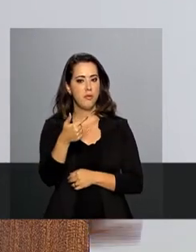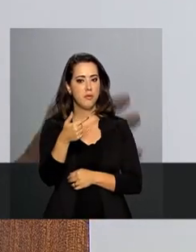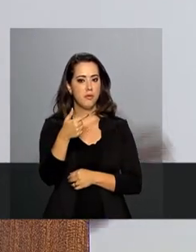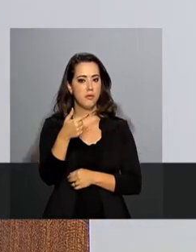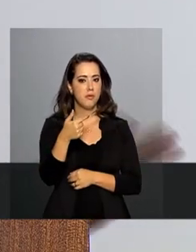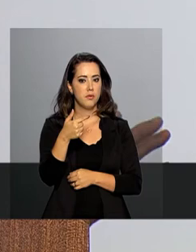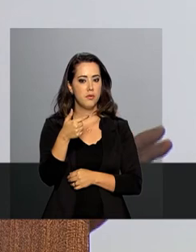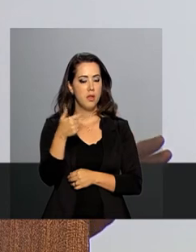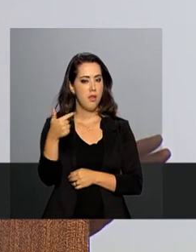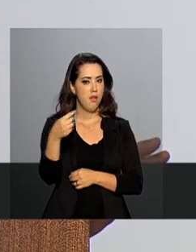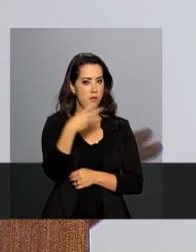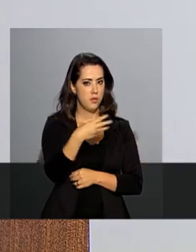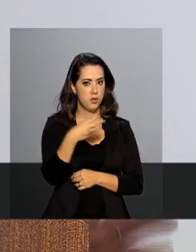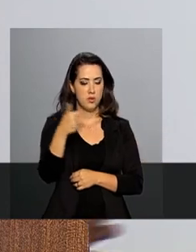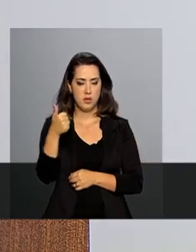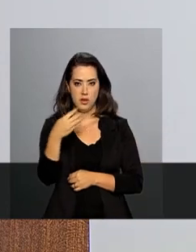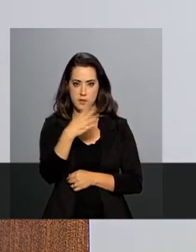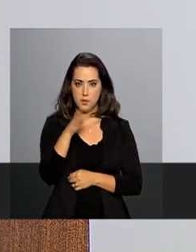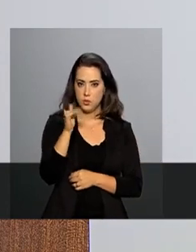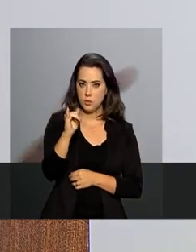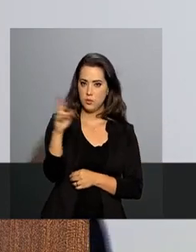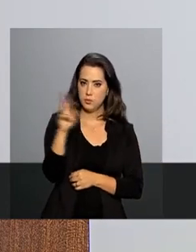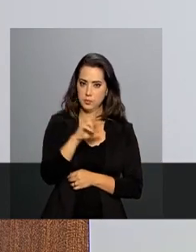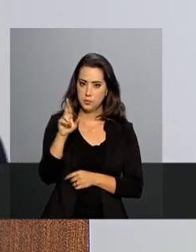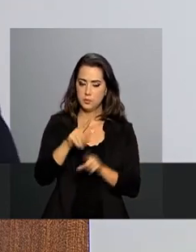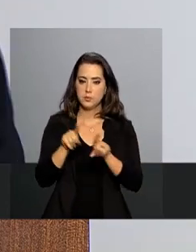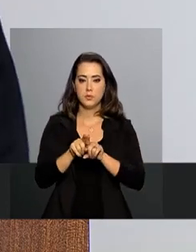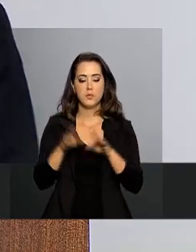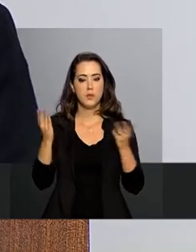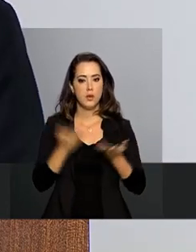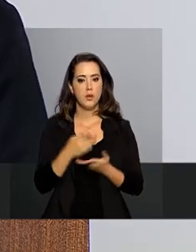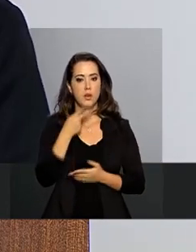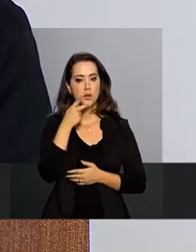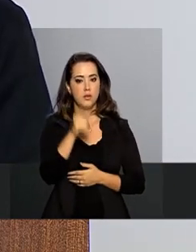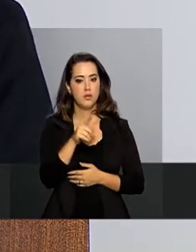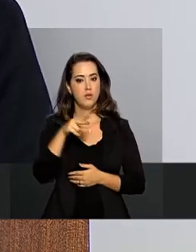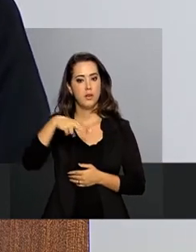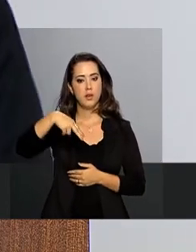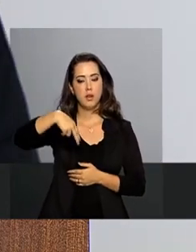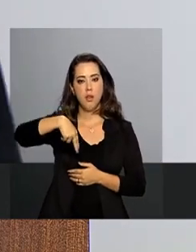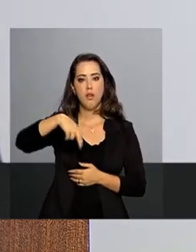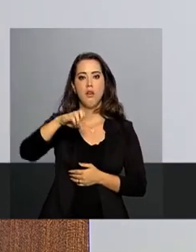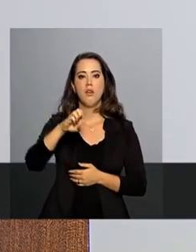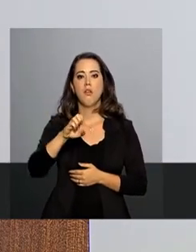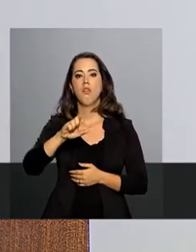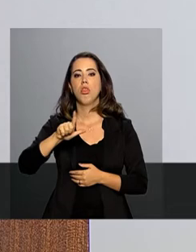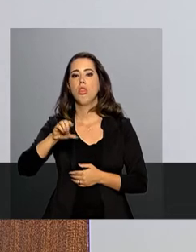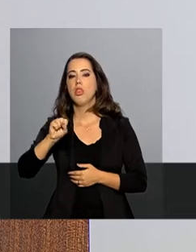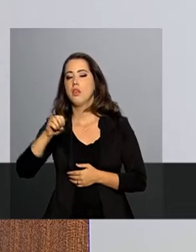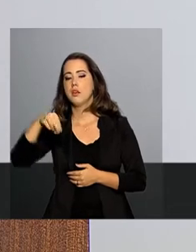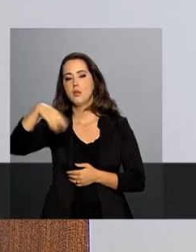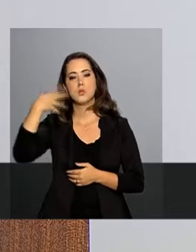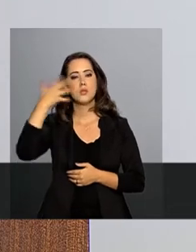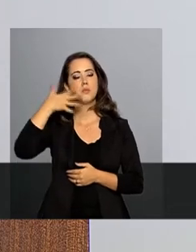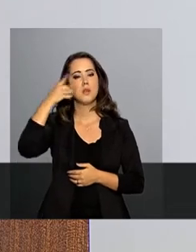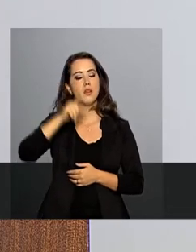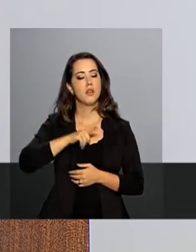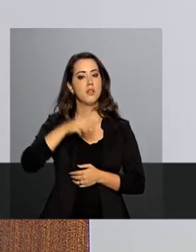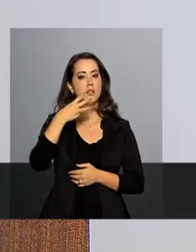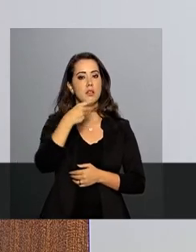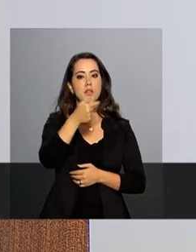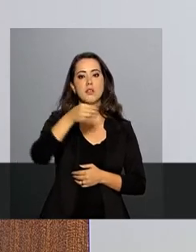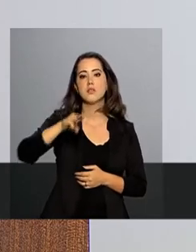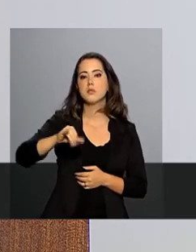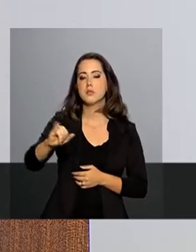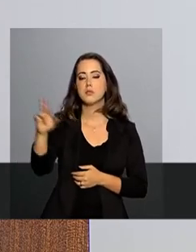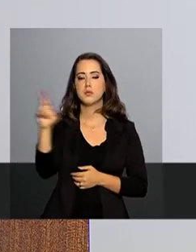em 23 e 24 bilhões de reais e agora me diz o nelson de souza que neste crédito consignado a cerca de 37